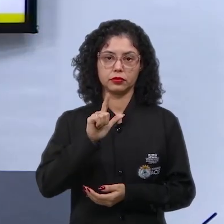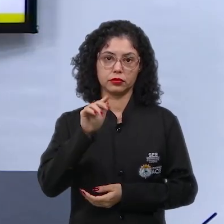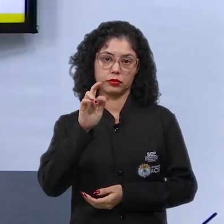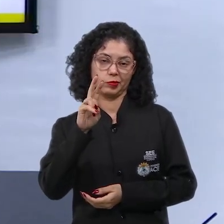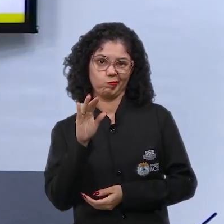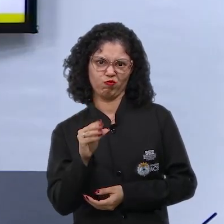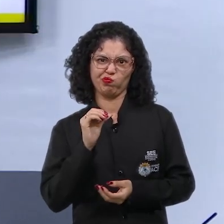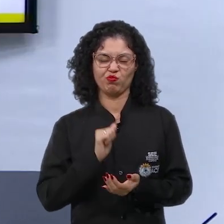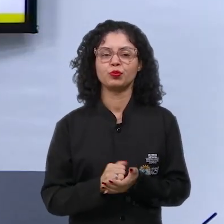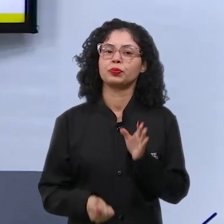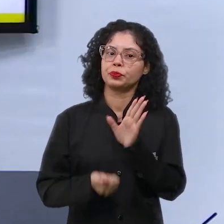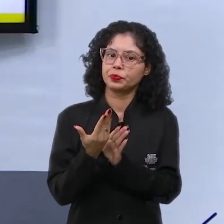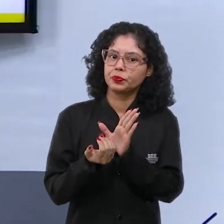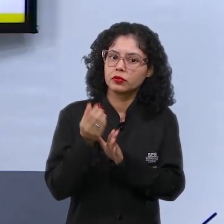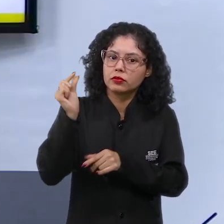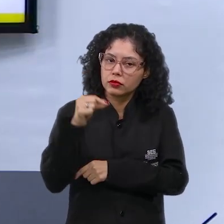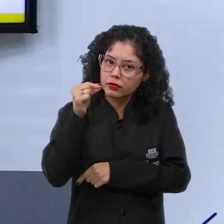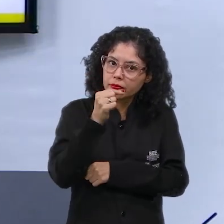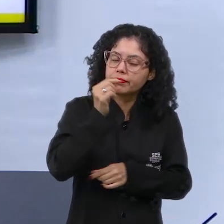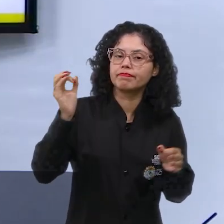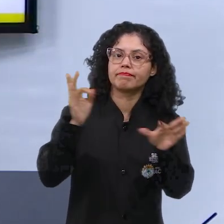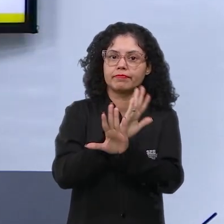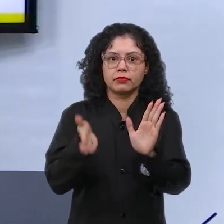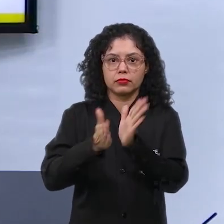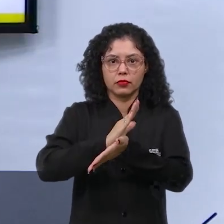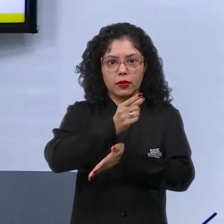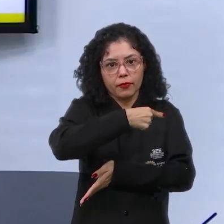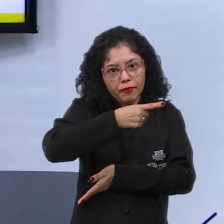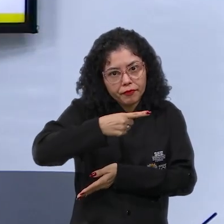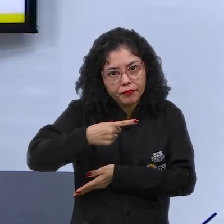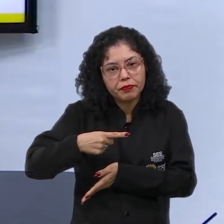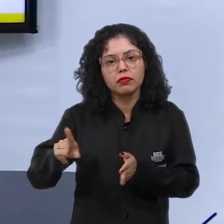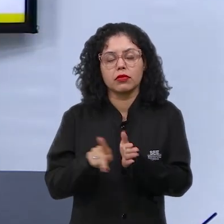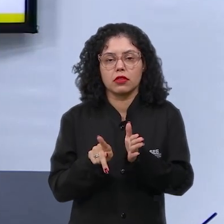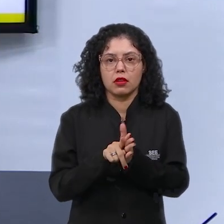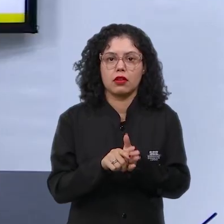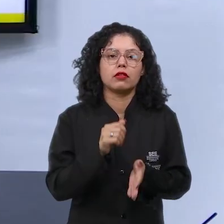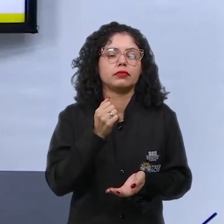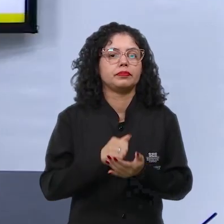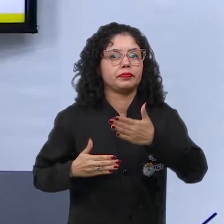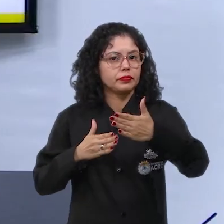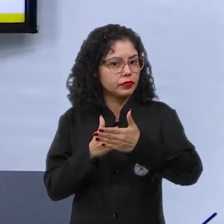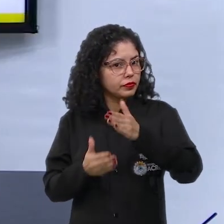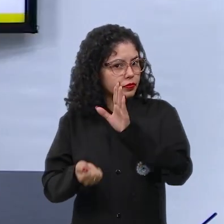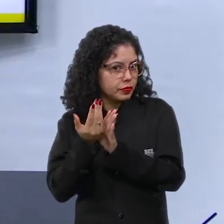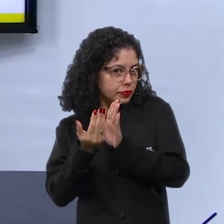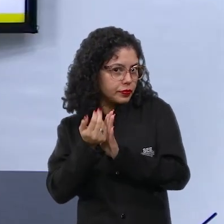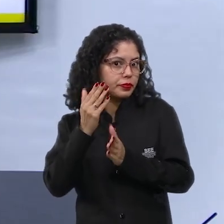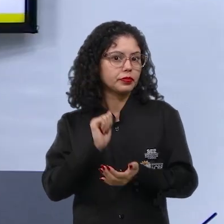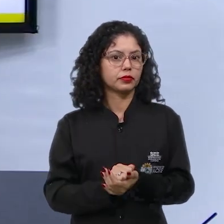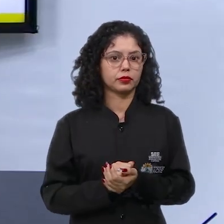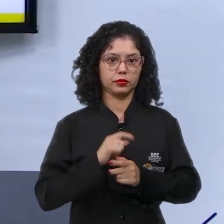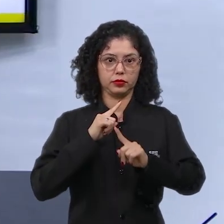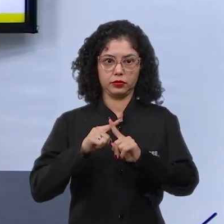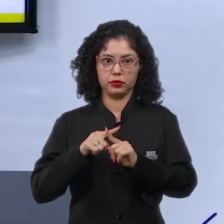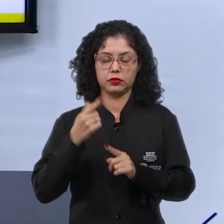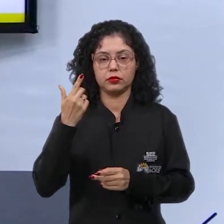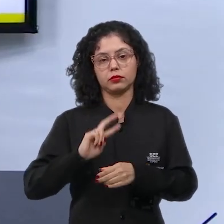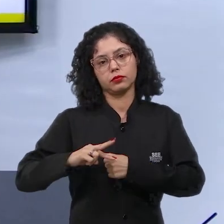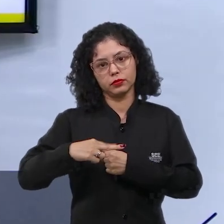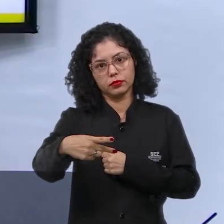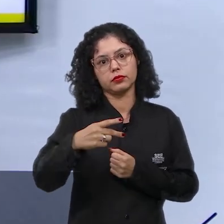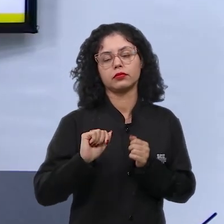Ou seja, essa microvespa vai matar os ovos da lagarta, que vai ser impedida de se reproduzir, se multiplicar e,